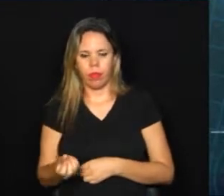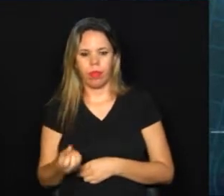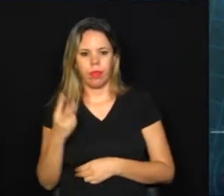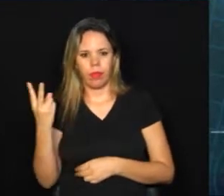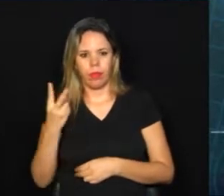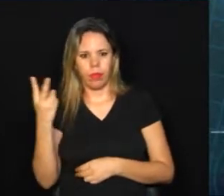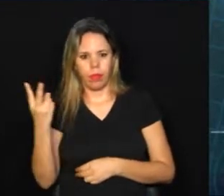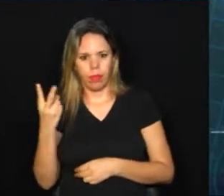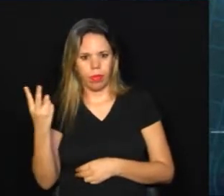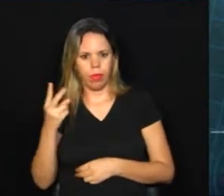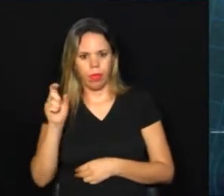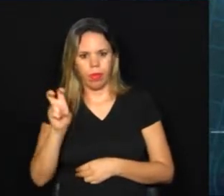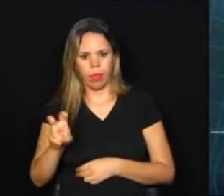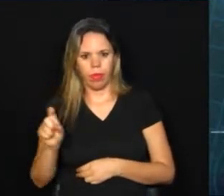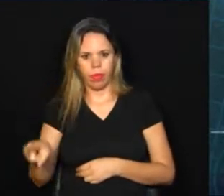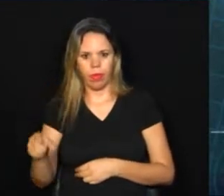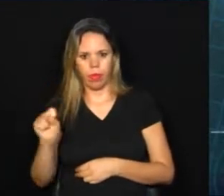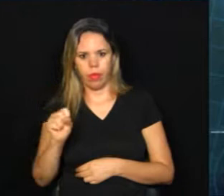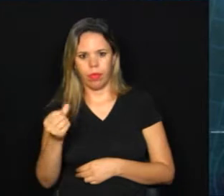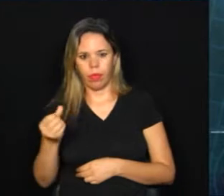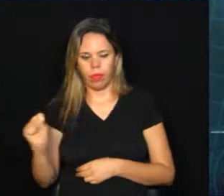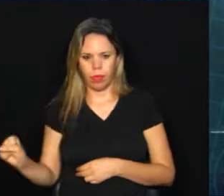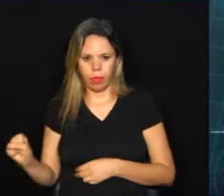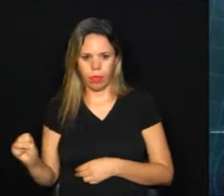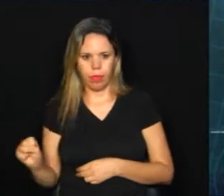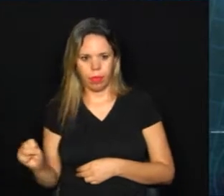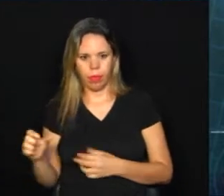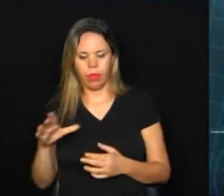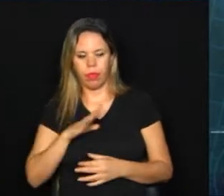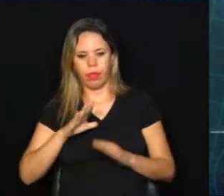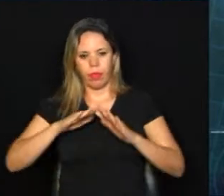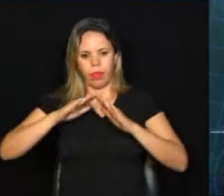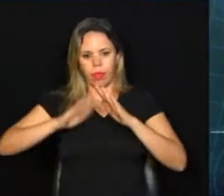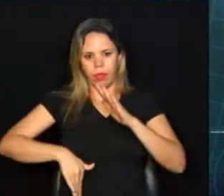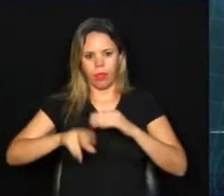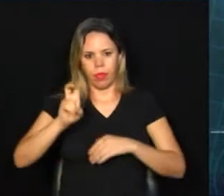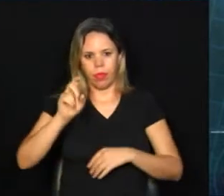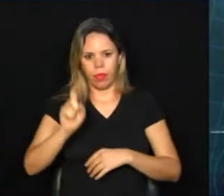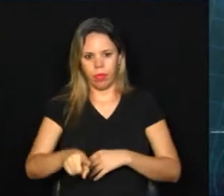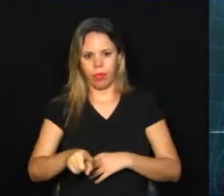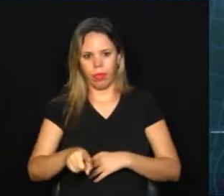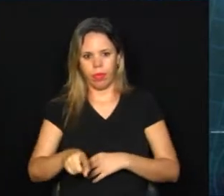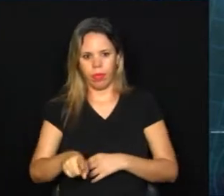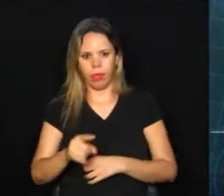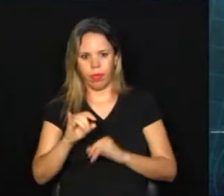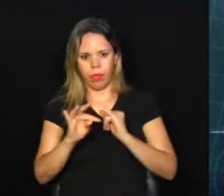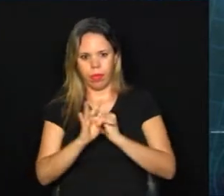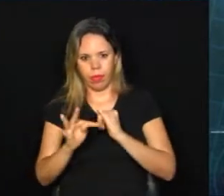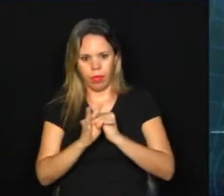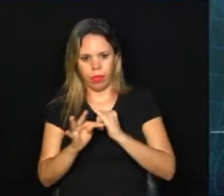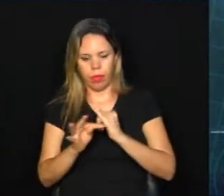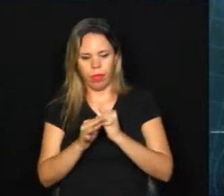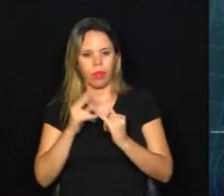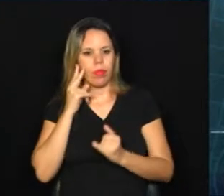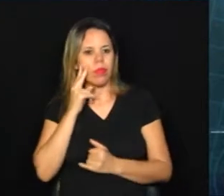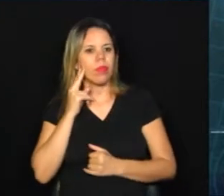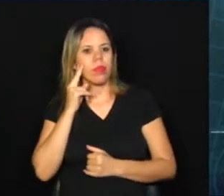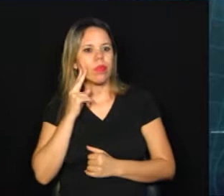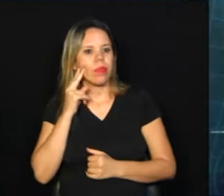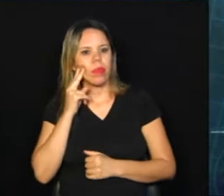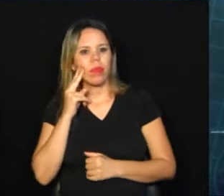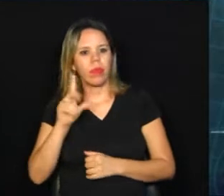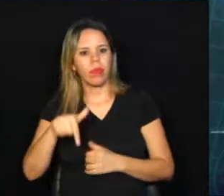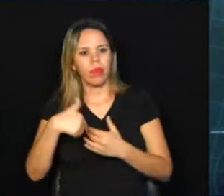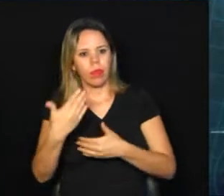6.016, Valinhos 5.868. Agora as cidades que têm menos de 5.000 casos: Itatiba, Vinhedo,